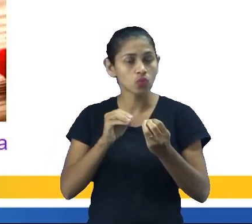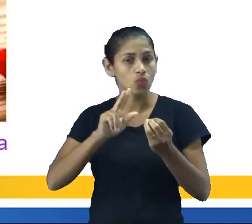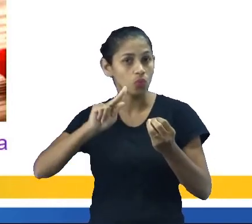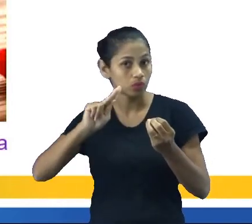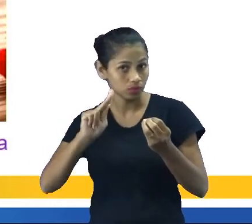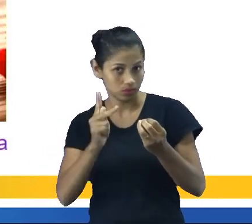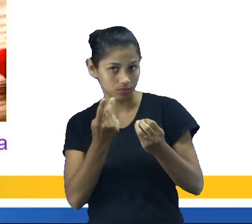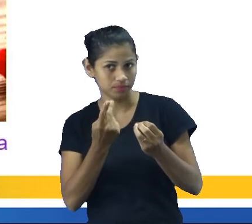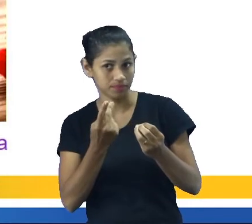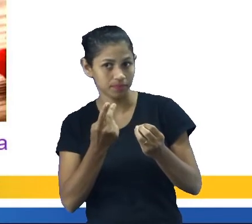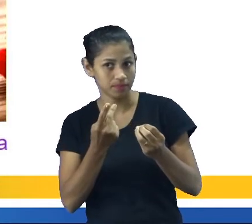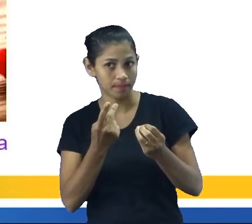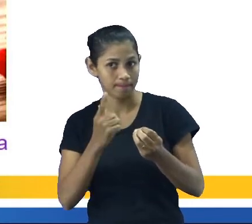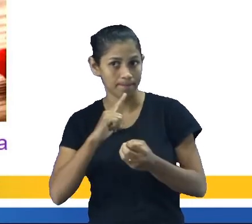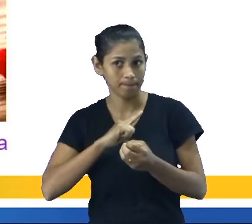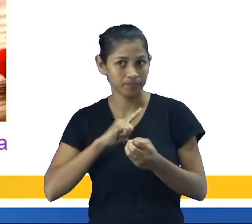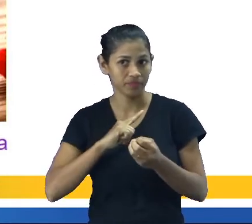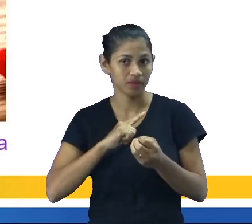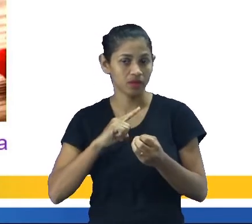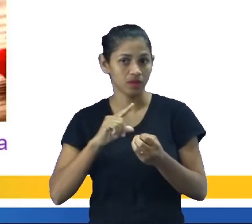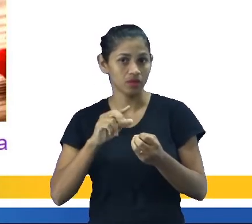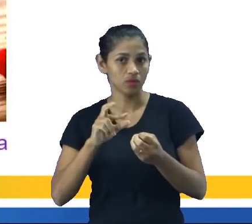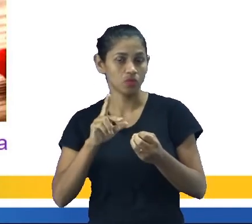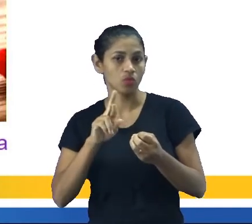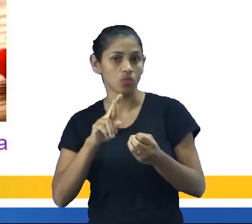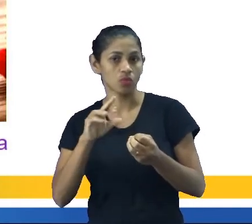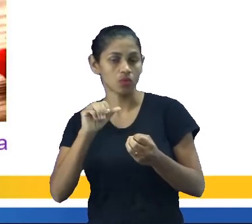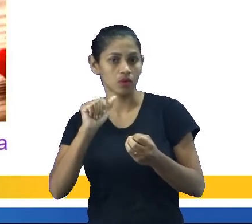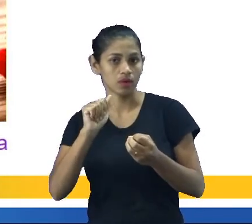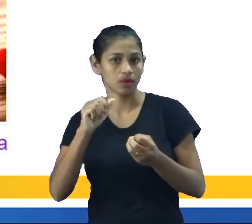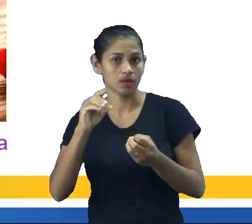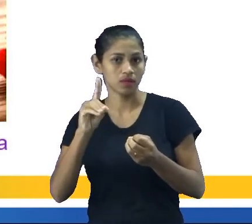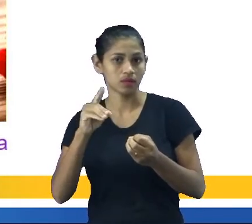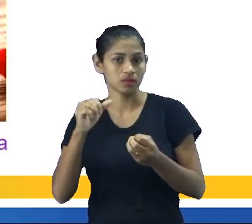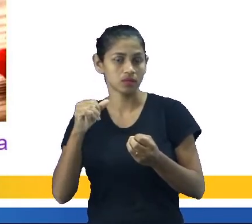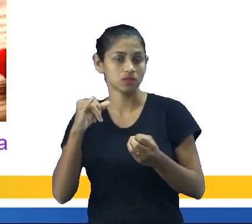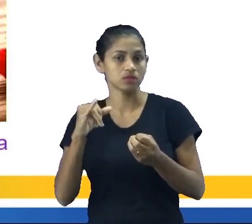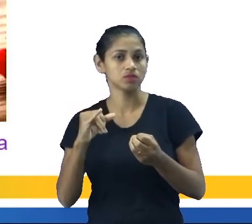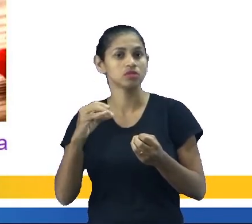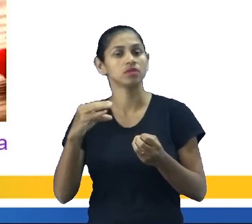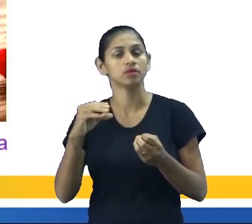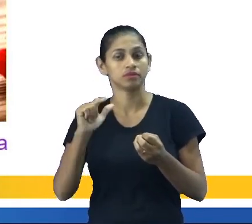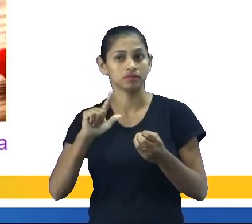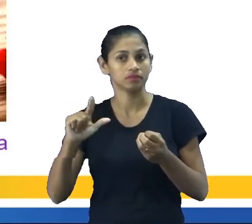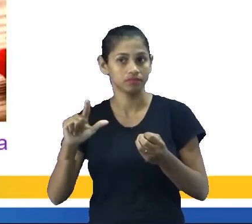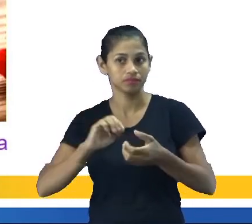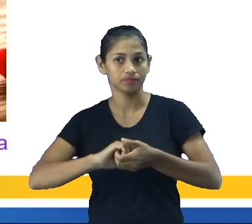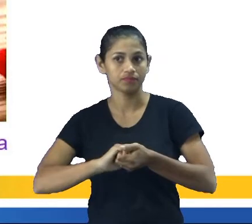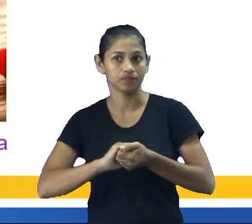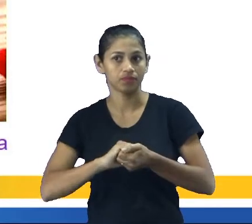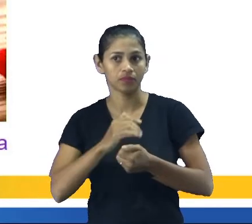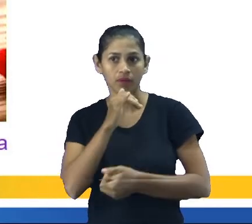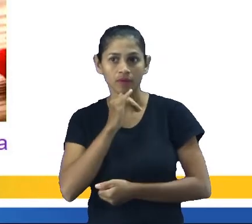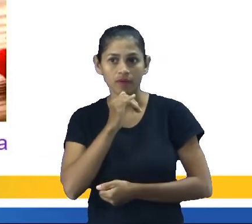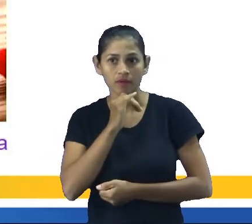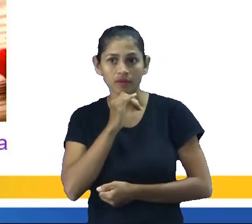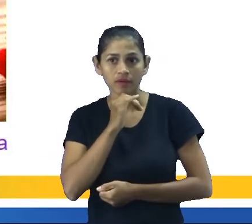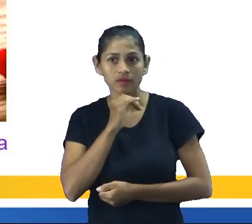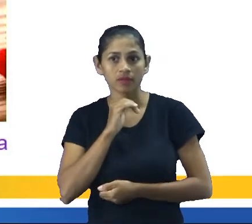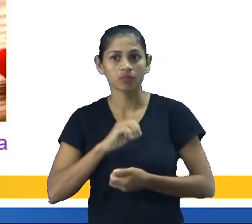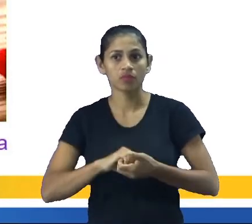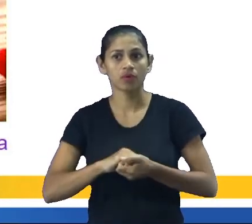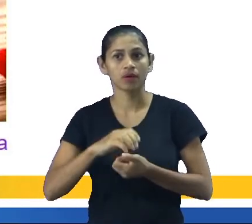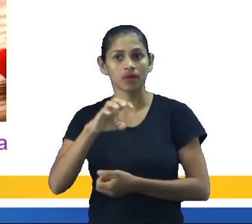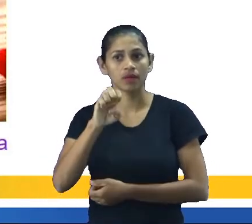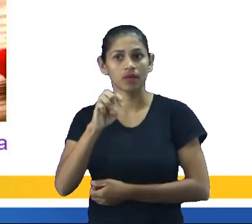tem esse radical aqui no lugar do hidrogênio. Então, aqui um exemplo, a gente tem o etanoato de etila, que ele é